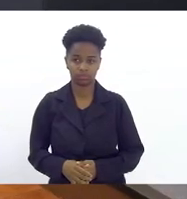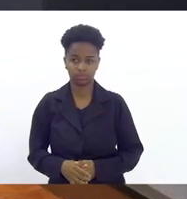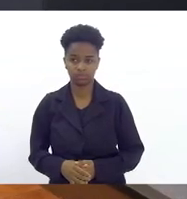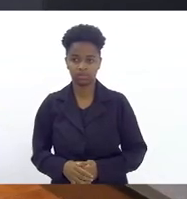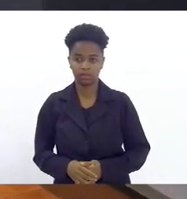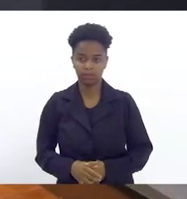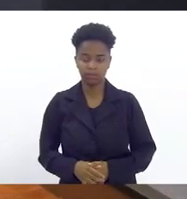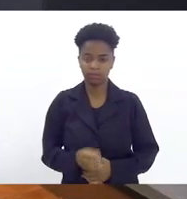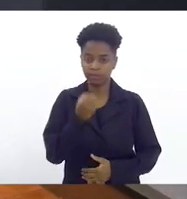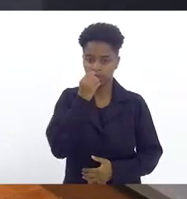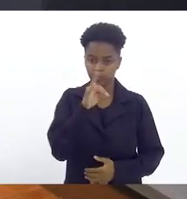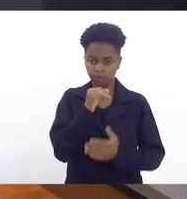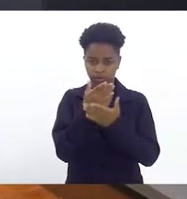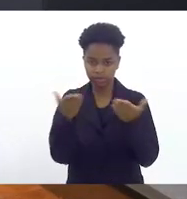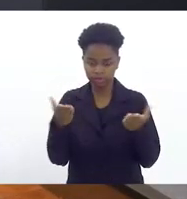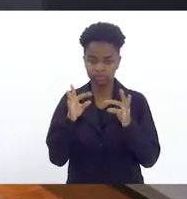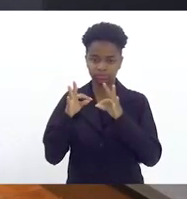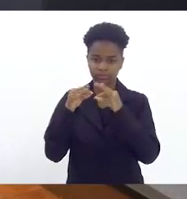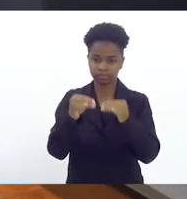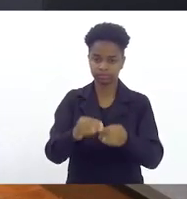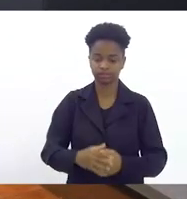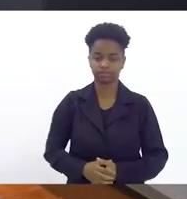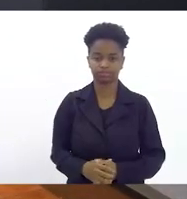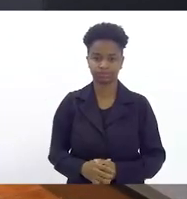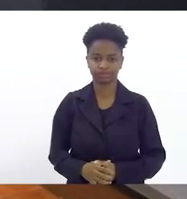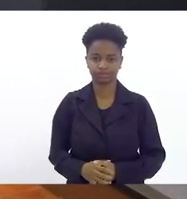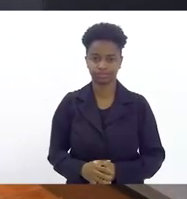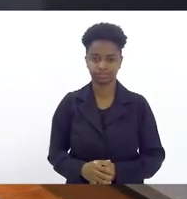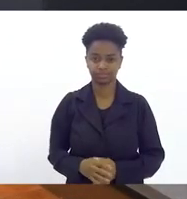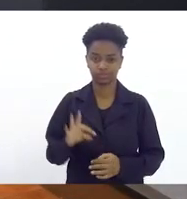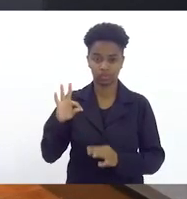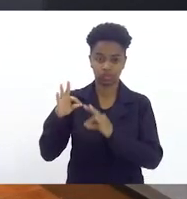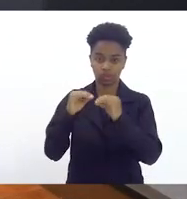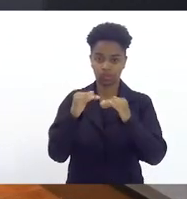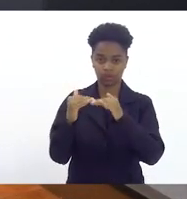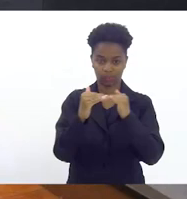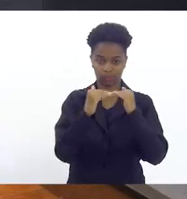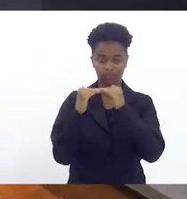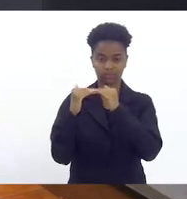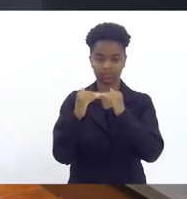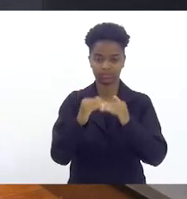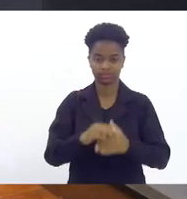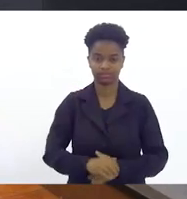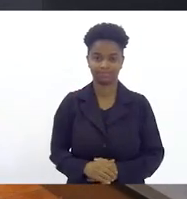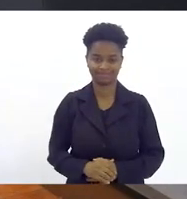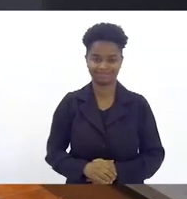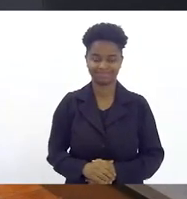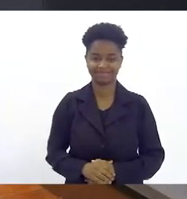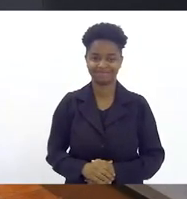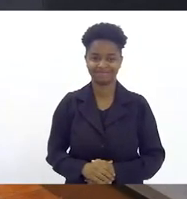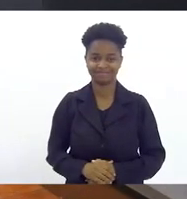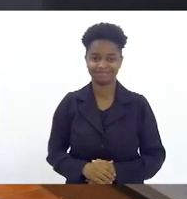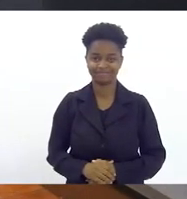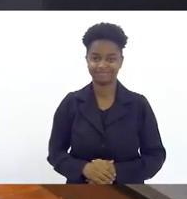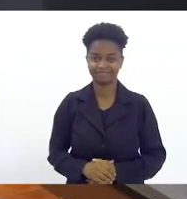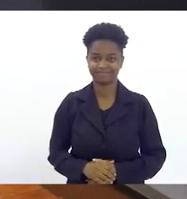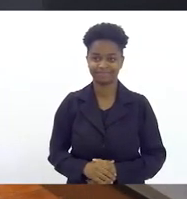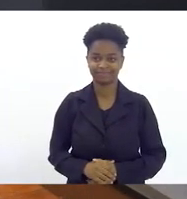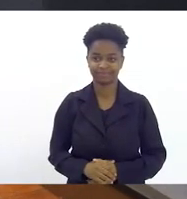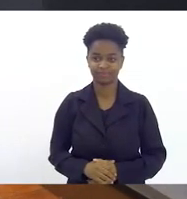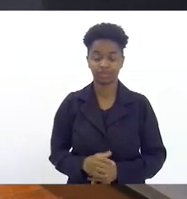bom dia a todos e todas e todos a gente está Eu